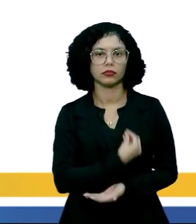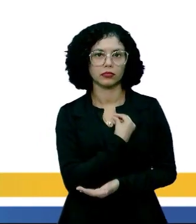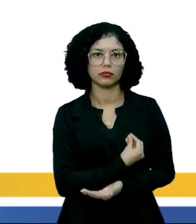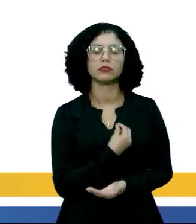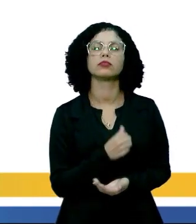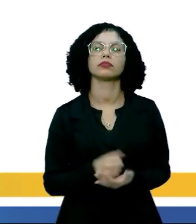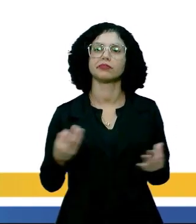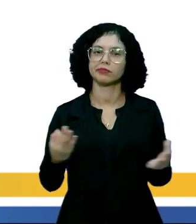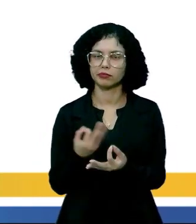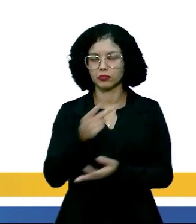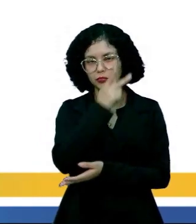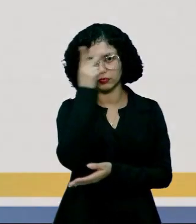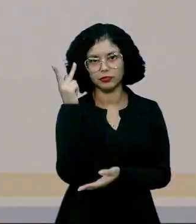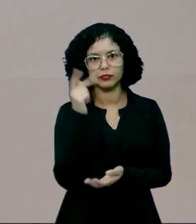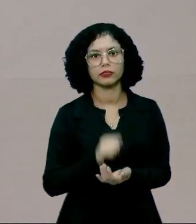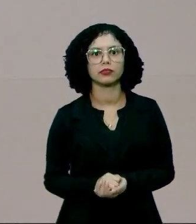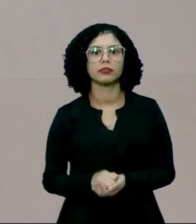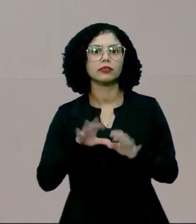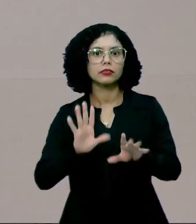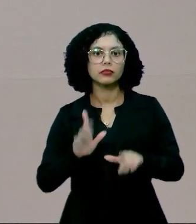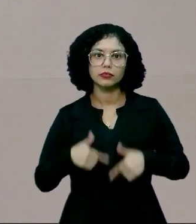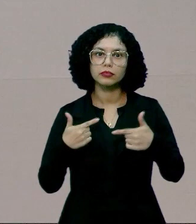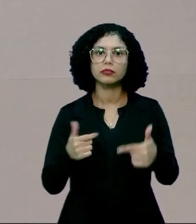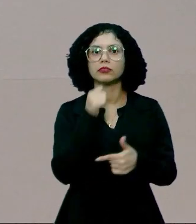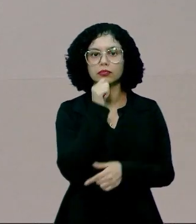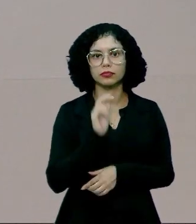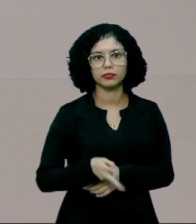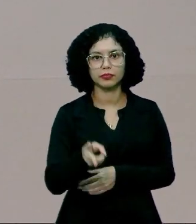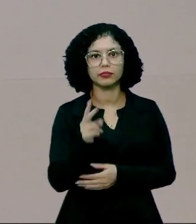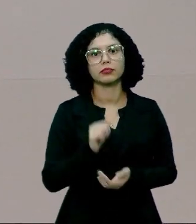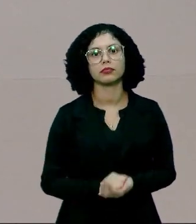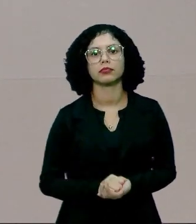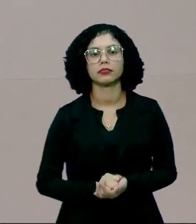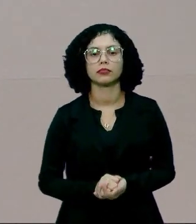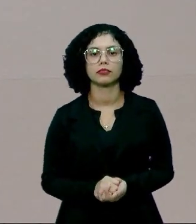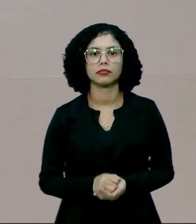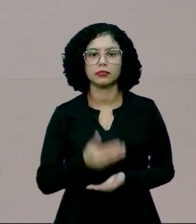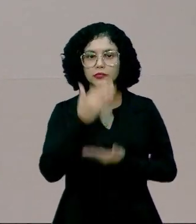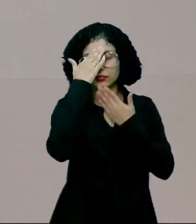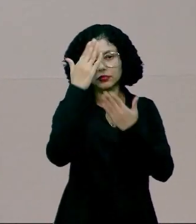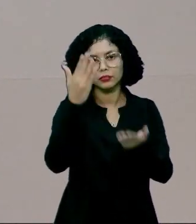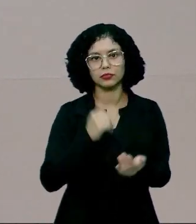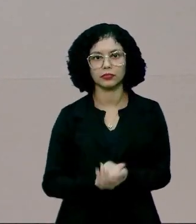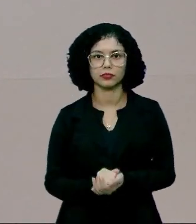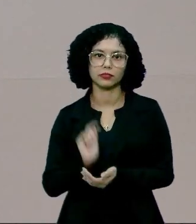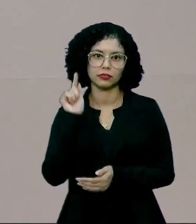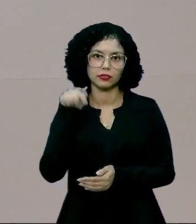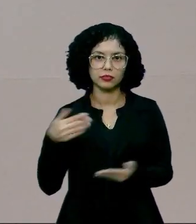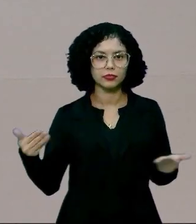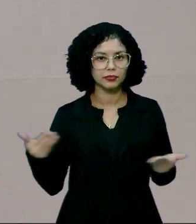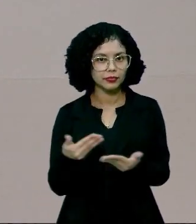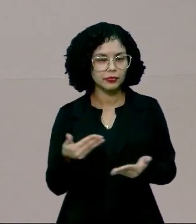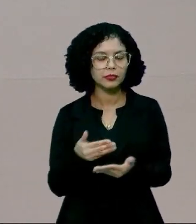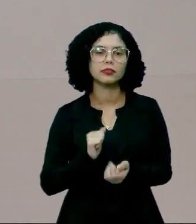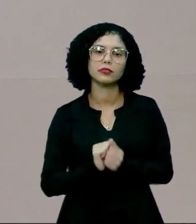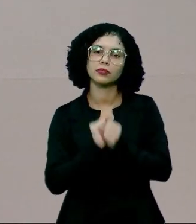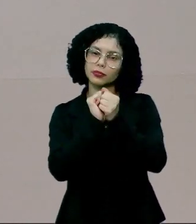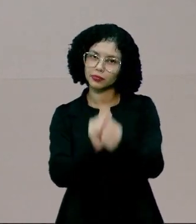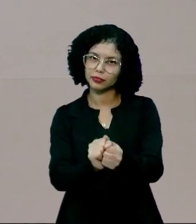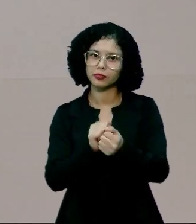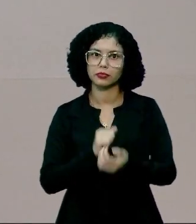vida digna dessas pessoas, né? E essa luta ainda continua. Então, muito obrigada por você ter ficado até aqui